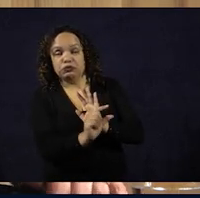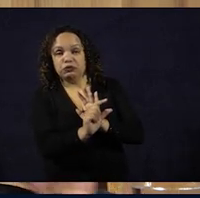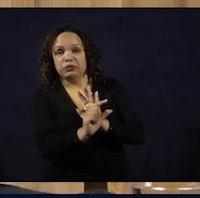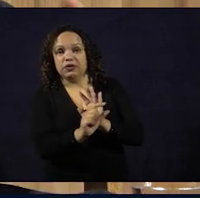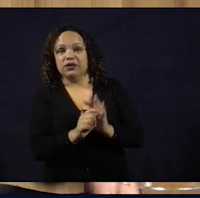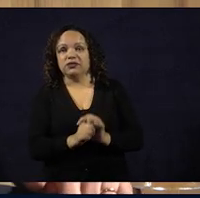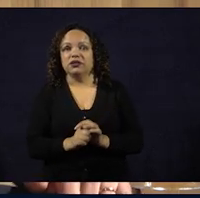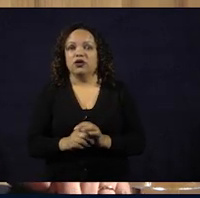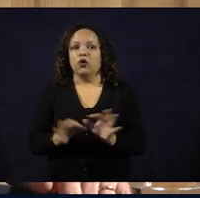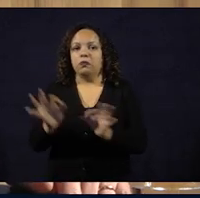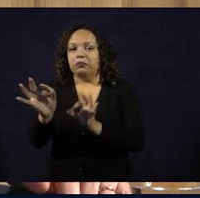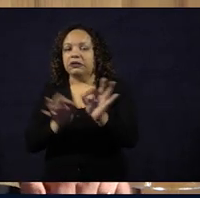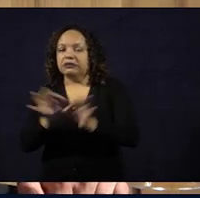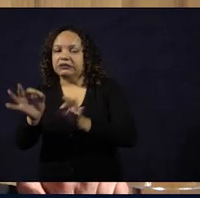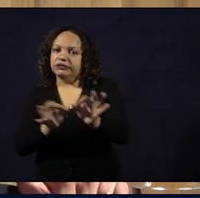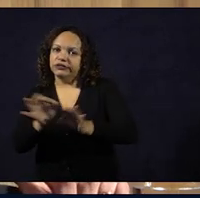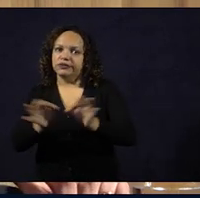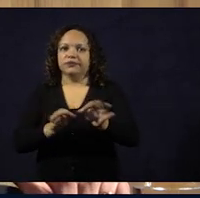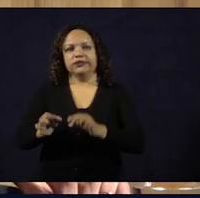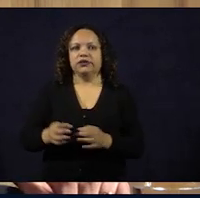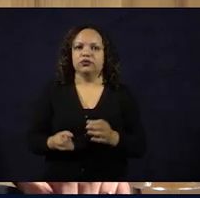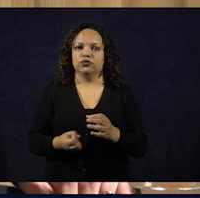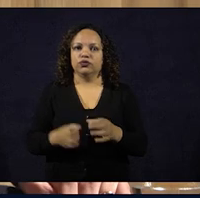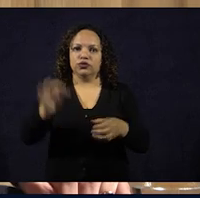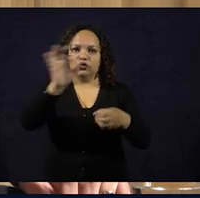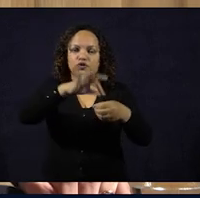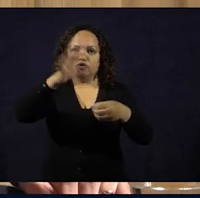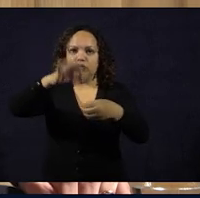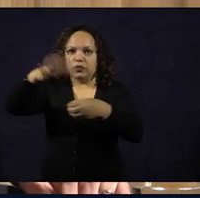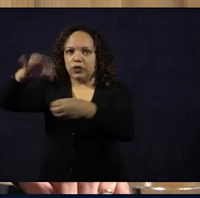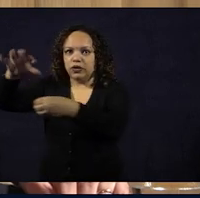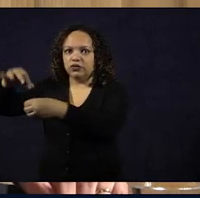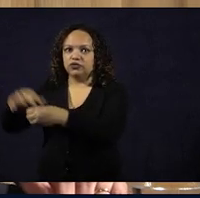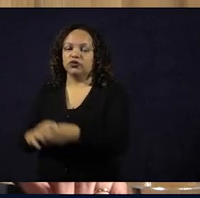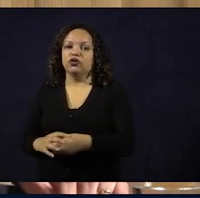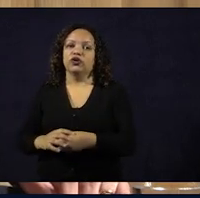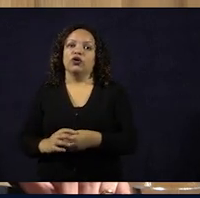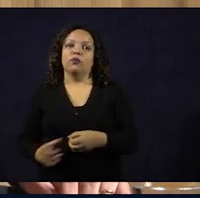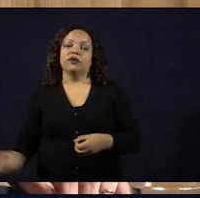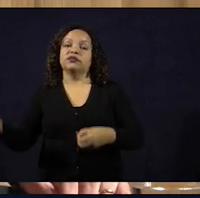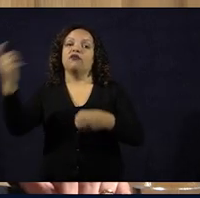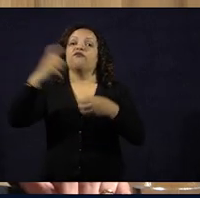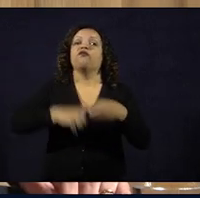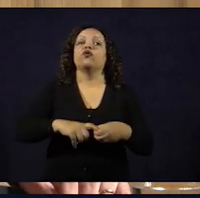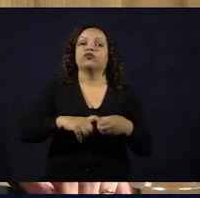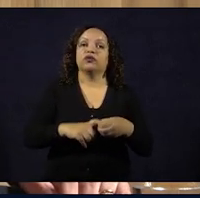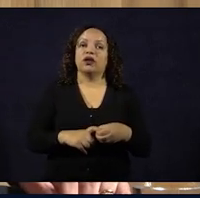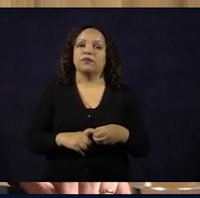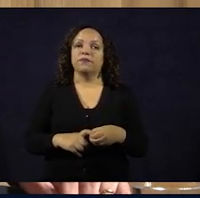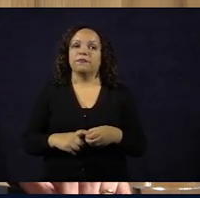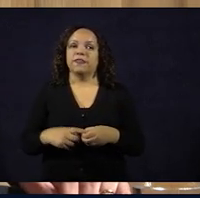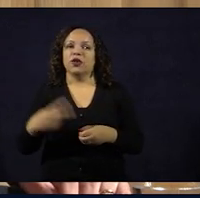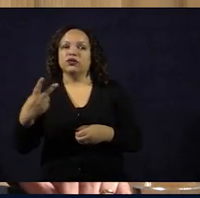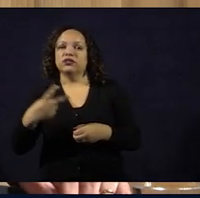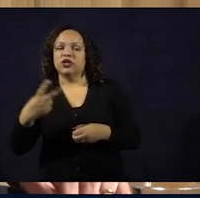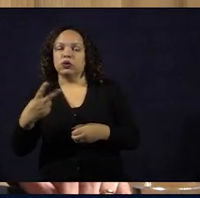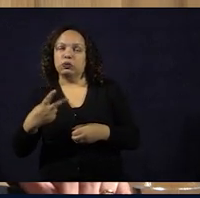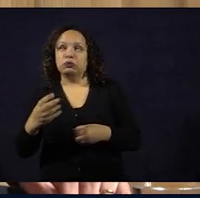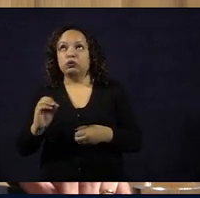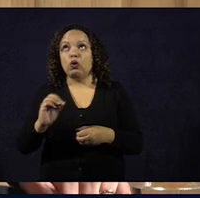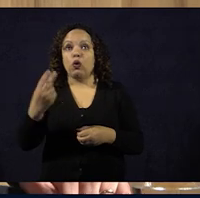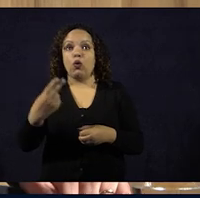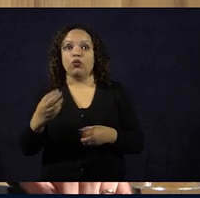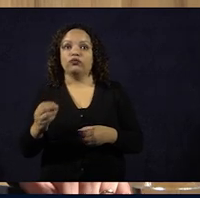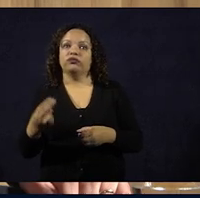no planejamento dos processos de plantio da Palma que começa a retornar entre o segundo e o terceiro ano